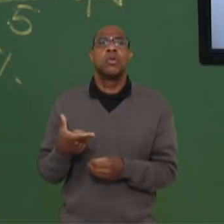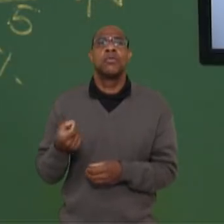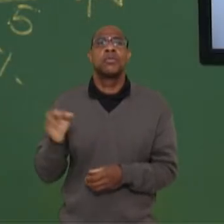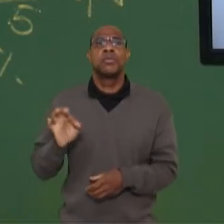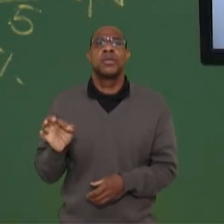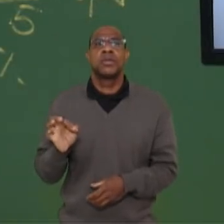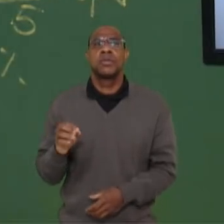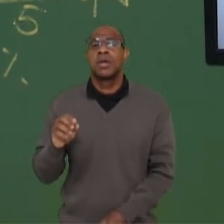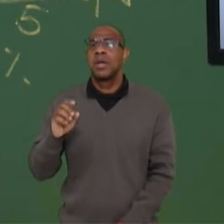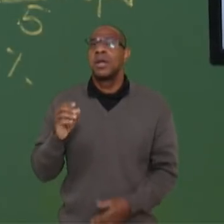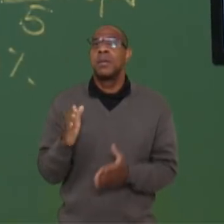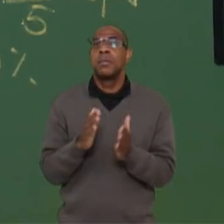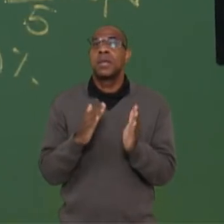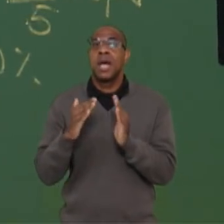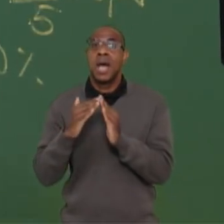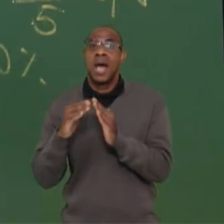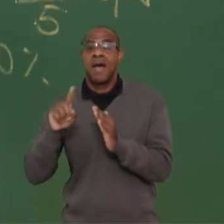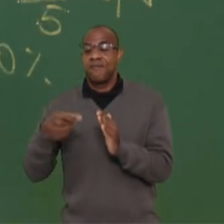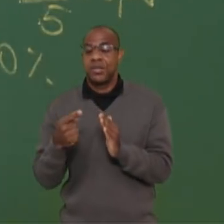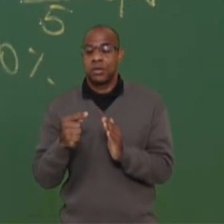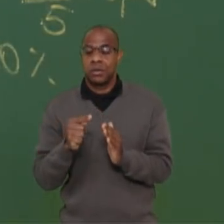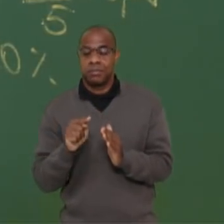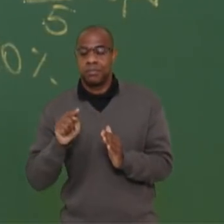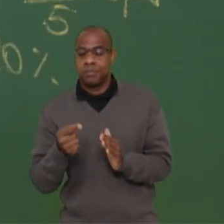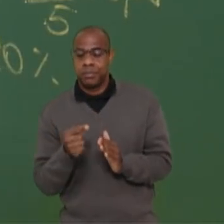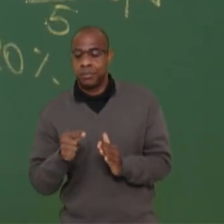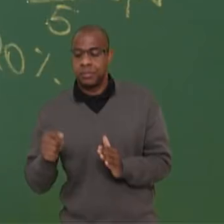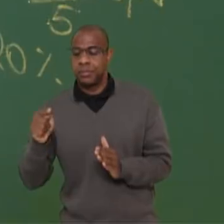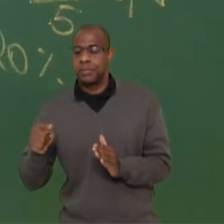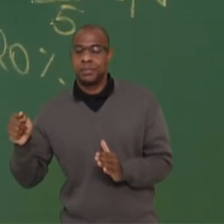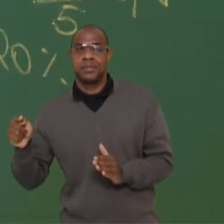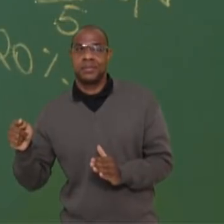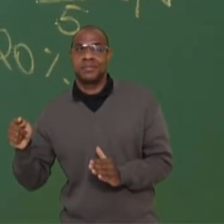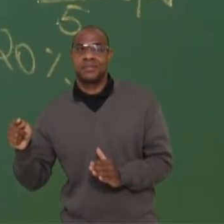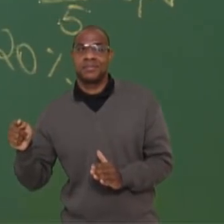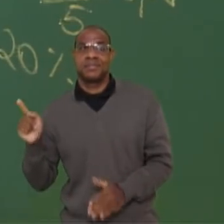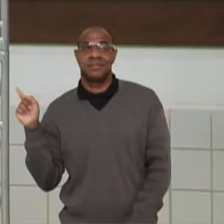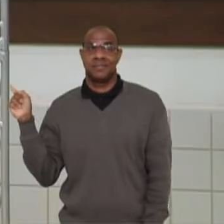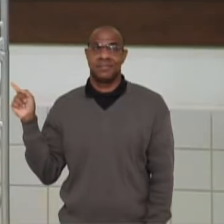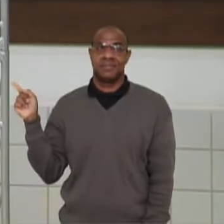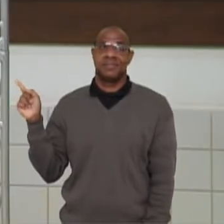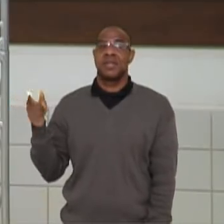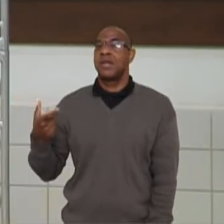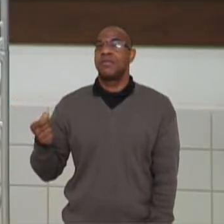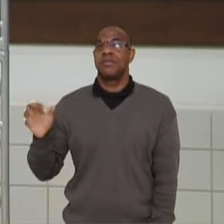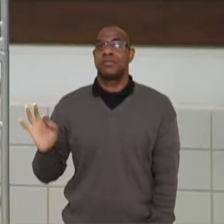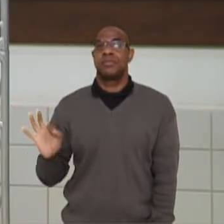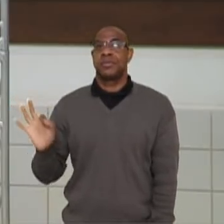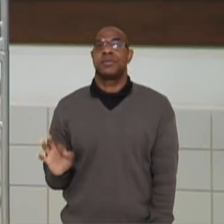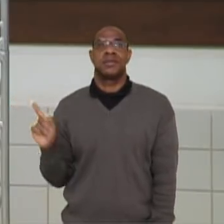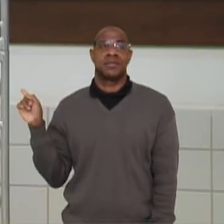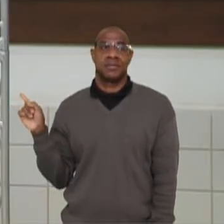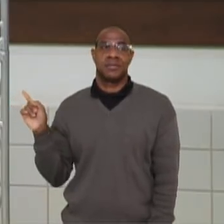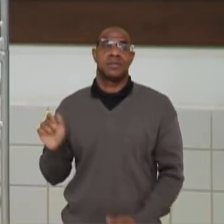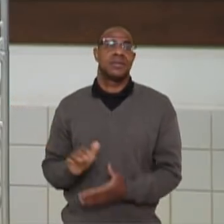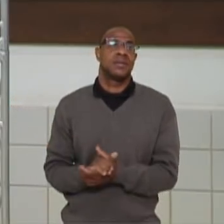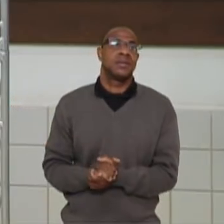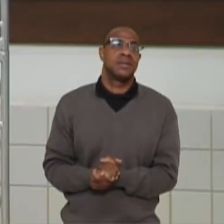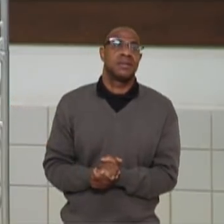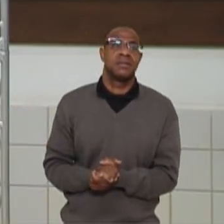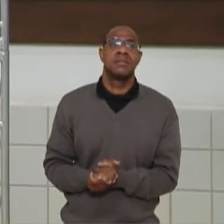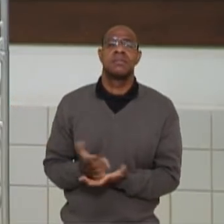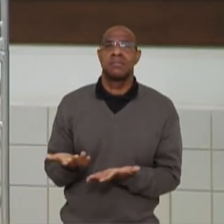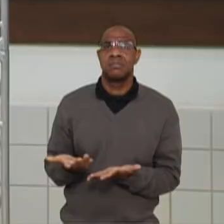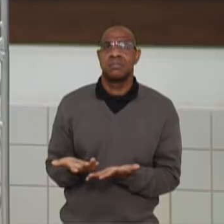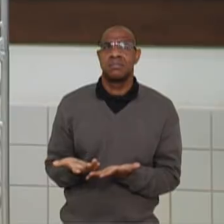eu coloquei um 0. Tá bom? Então existe 20% de chance de eu escolher um sorvete com calda de chocolate. Faz sentido essa